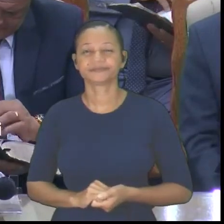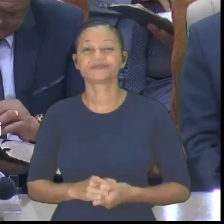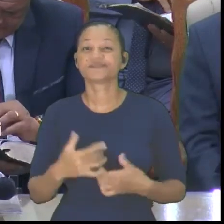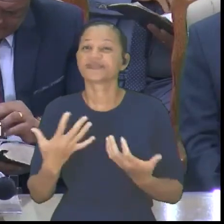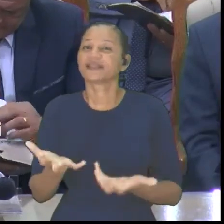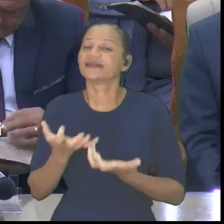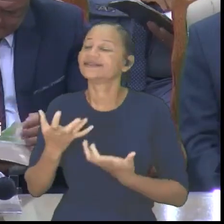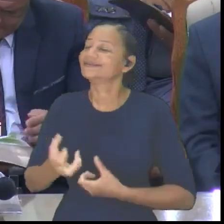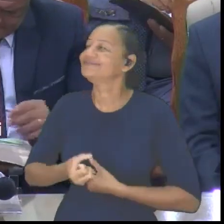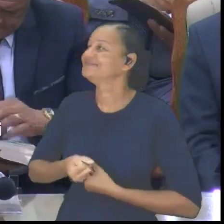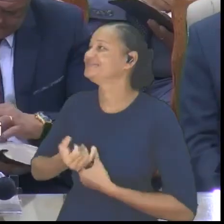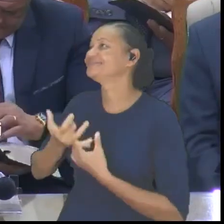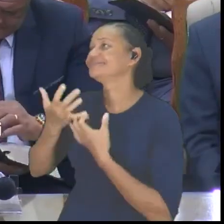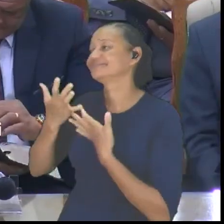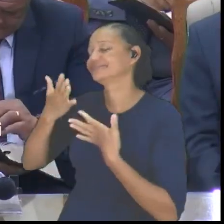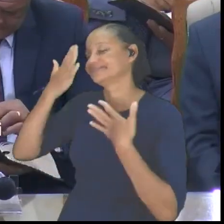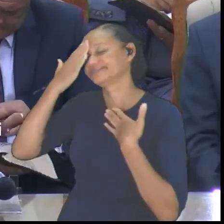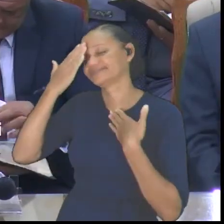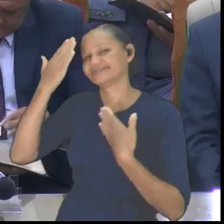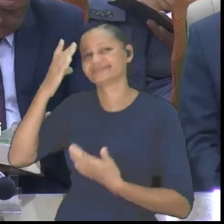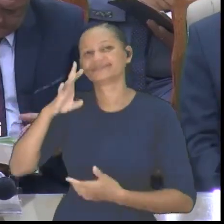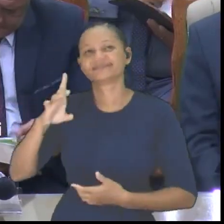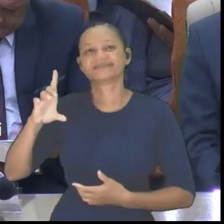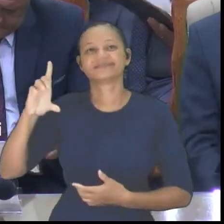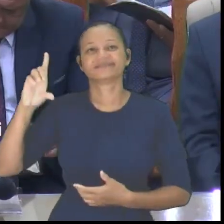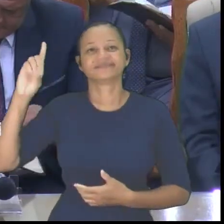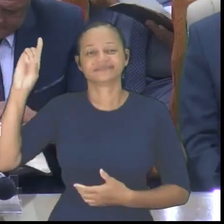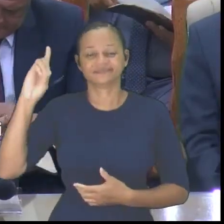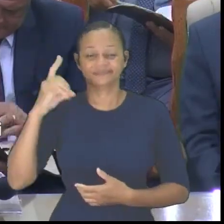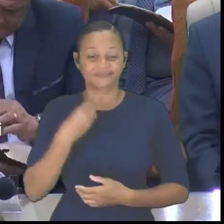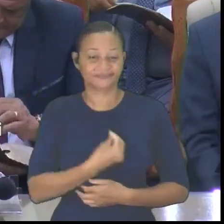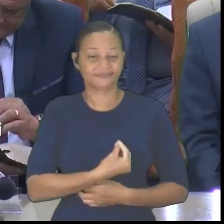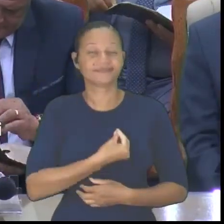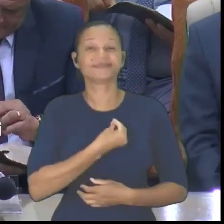Quero agradecer a Deus, a vida